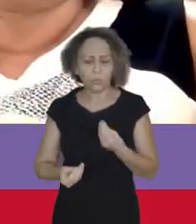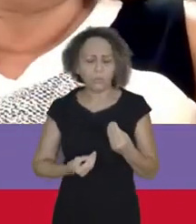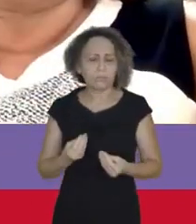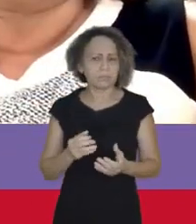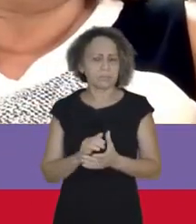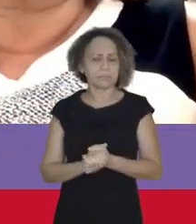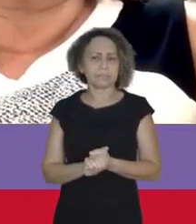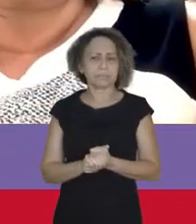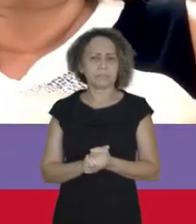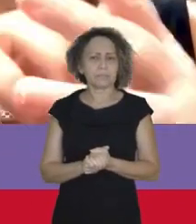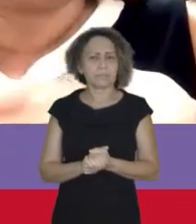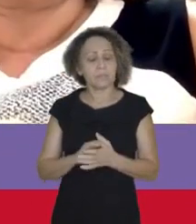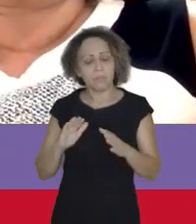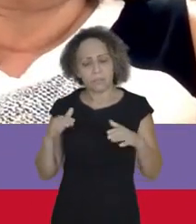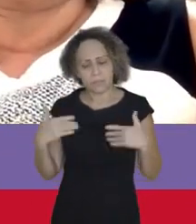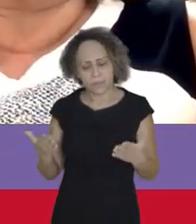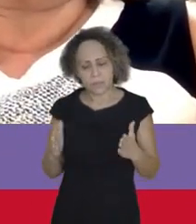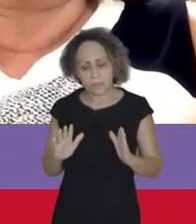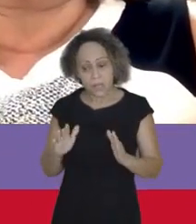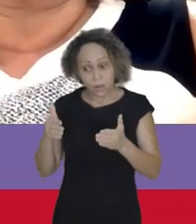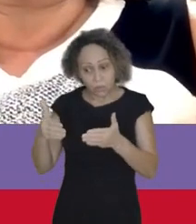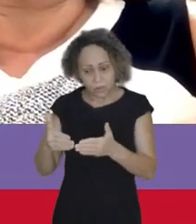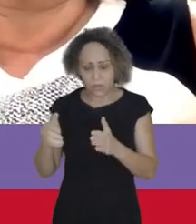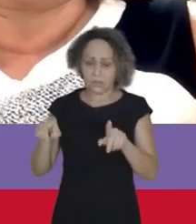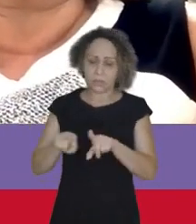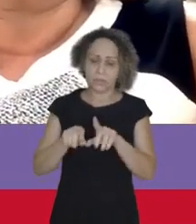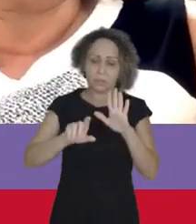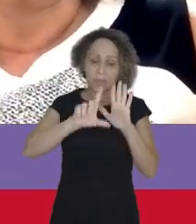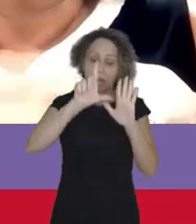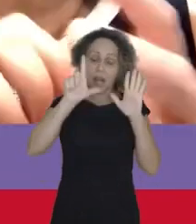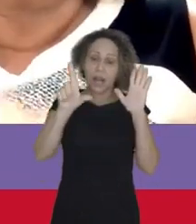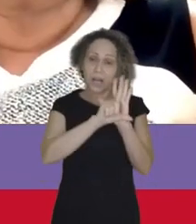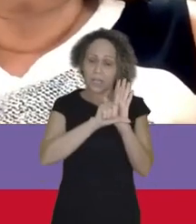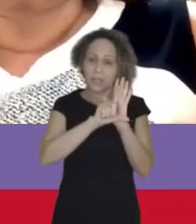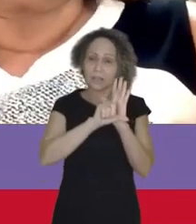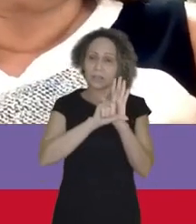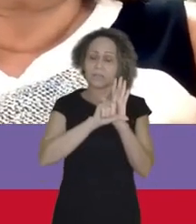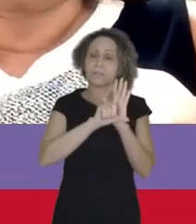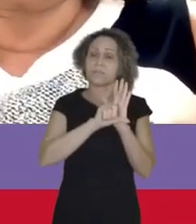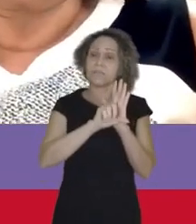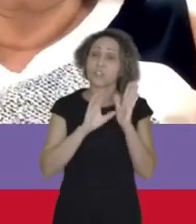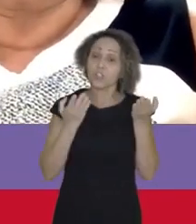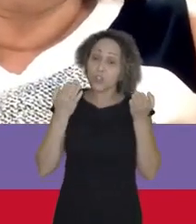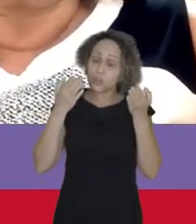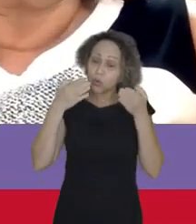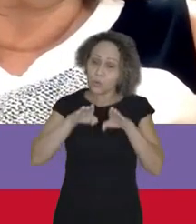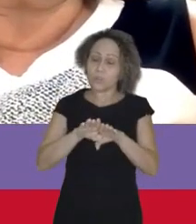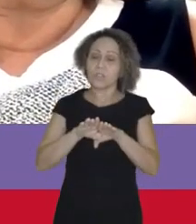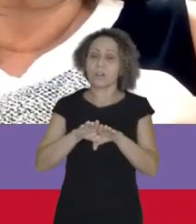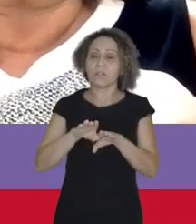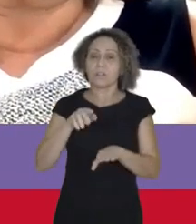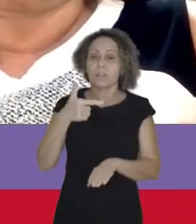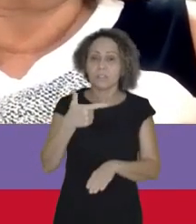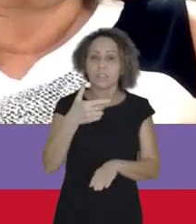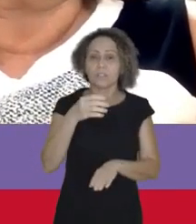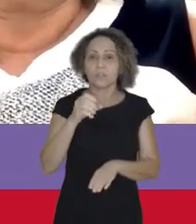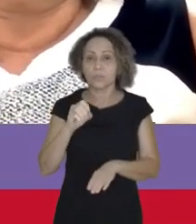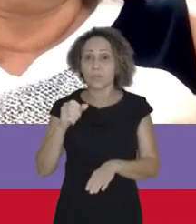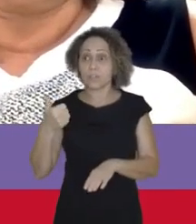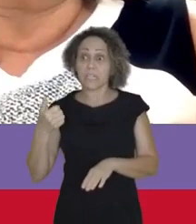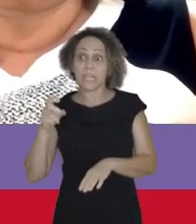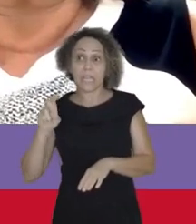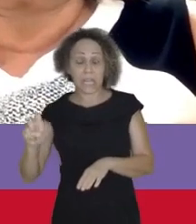Convenção e também pela Lei Brasileira de Inclusão de 2015, existe ainda muitas